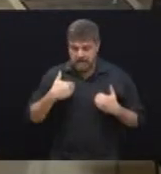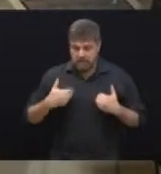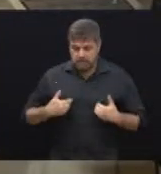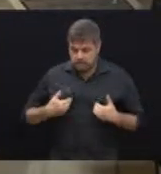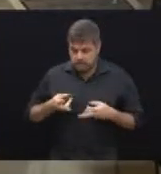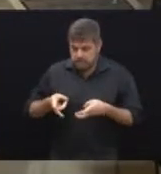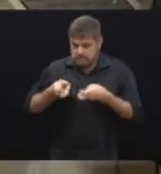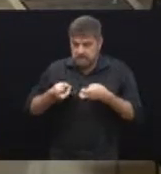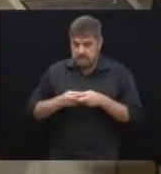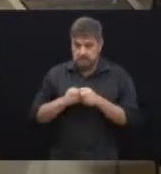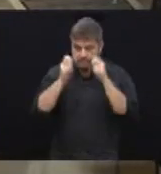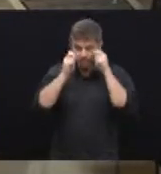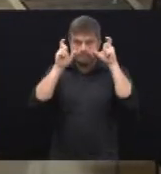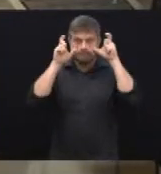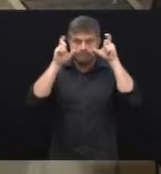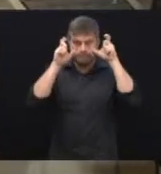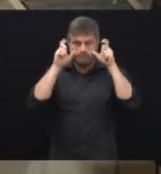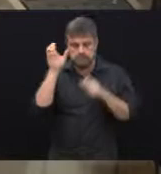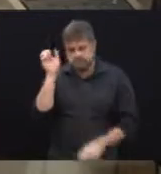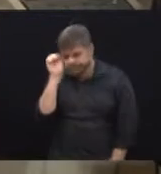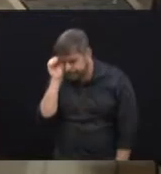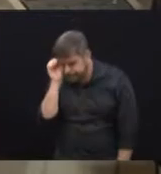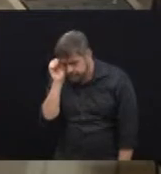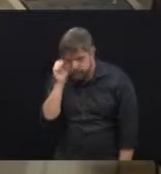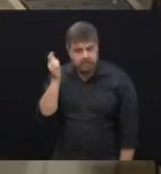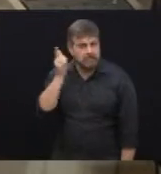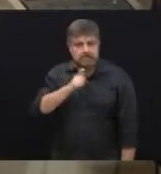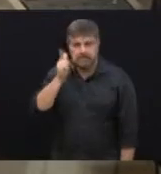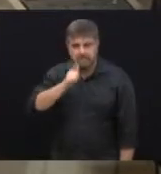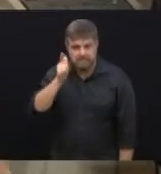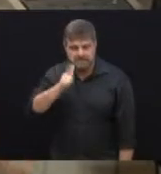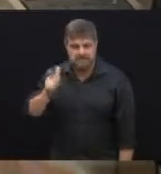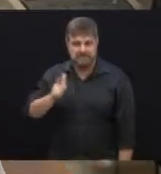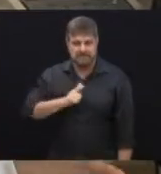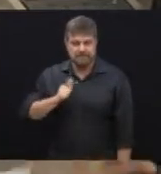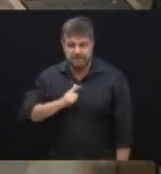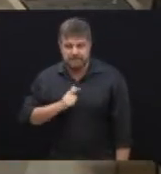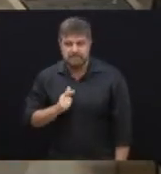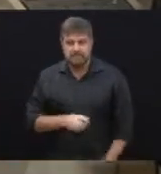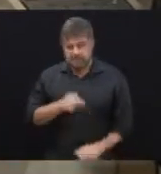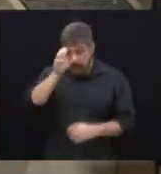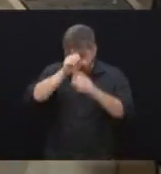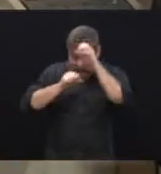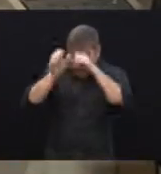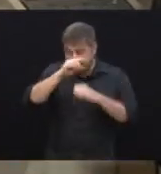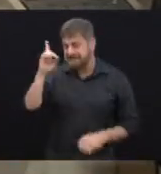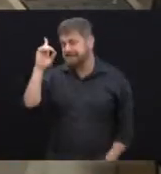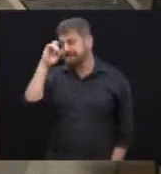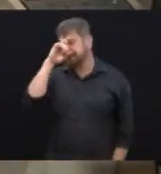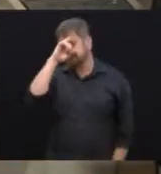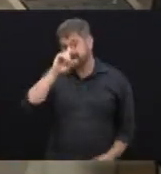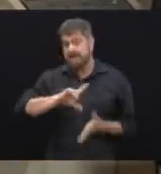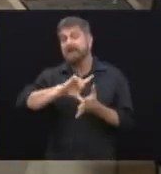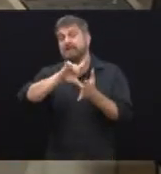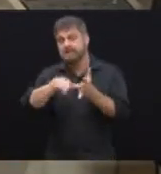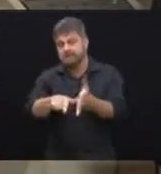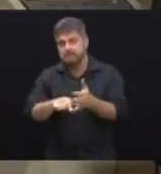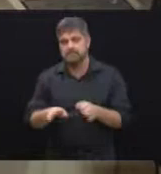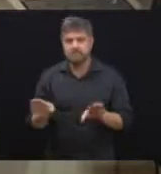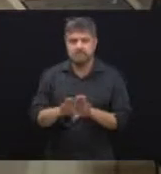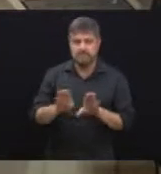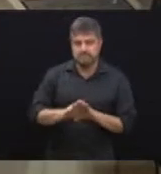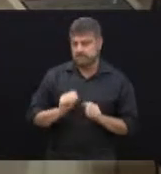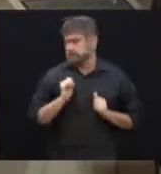com a produção prejudicada, levando a isso a insônia, na falta do sono reparador, uma baixa de rendimento do aprendizado e do trabalho durante o